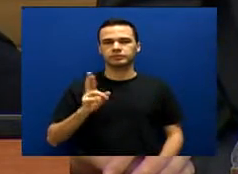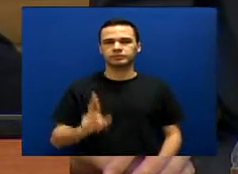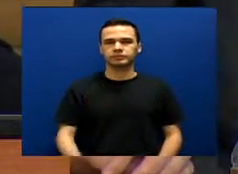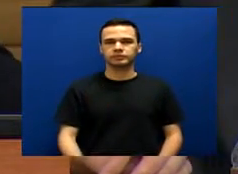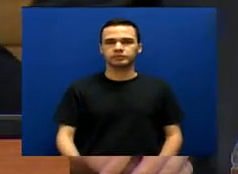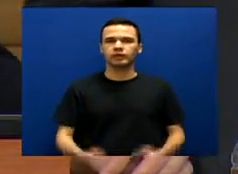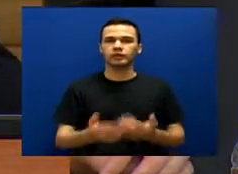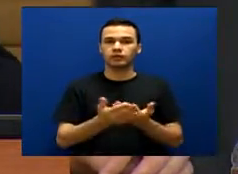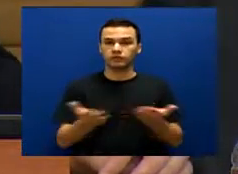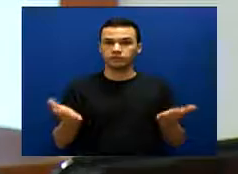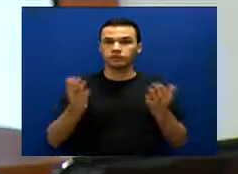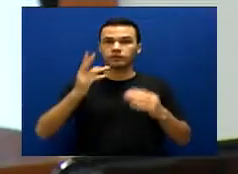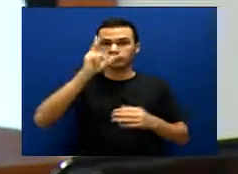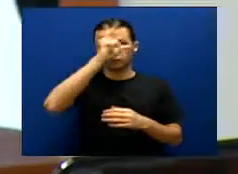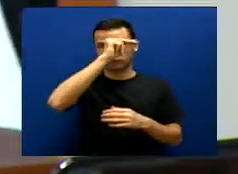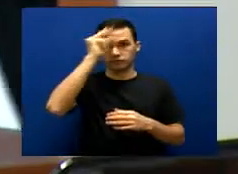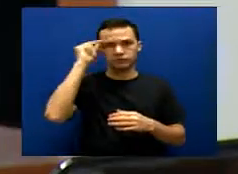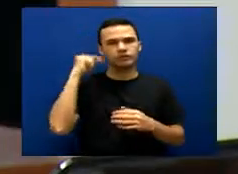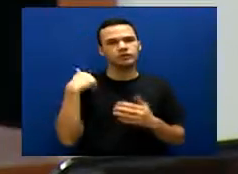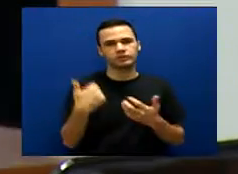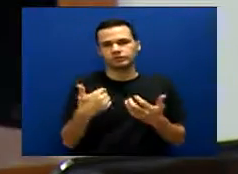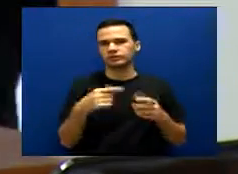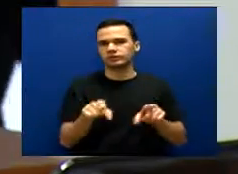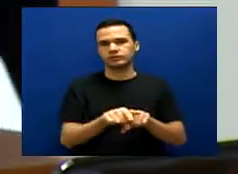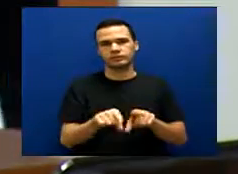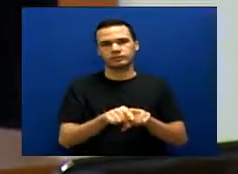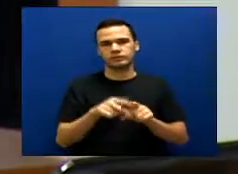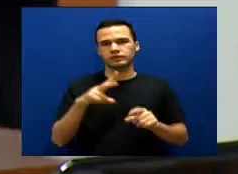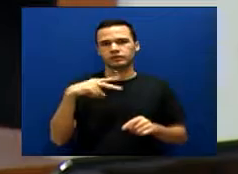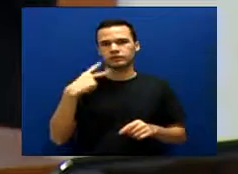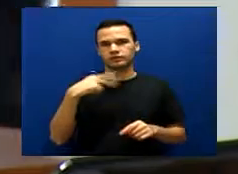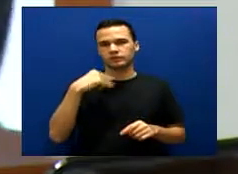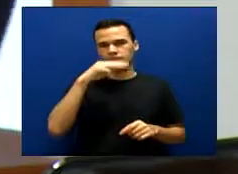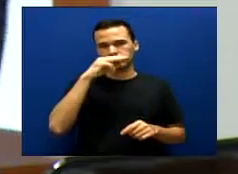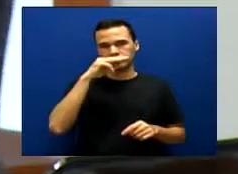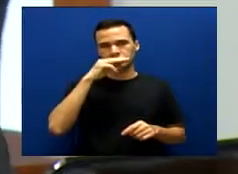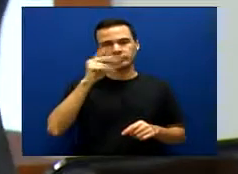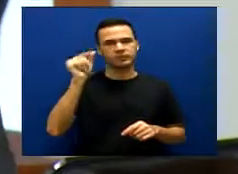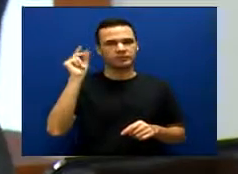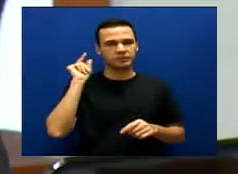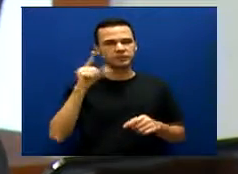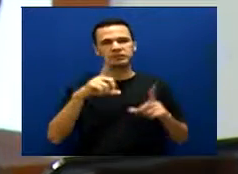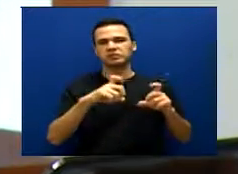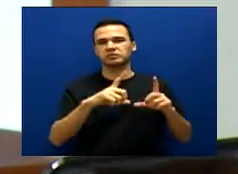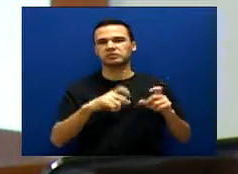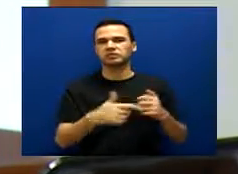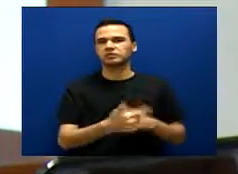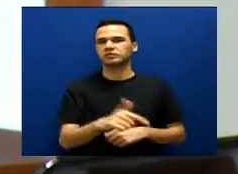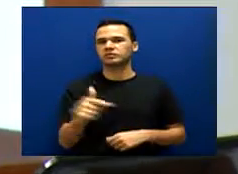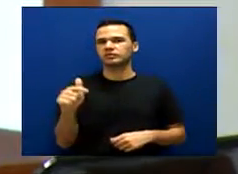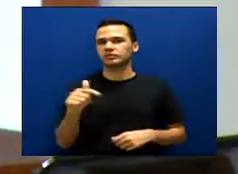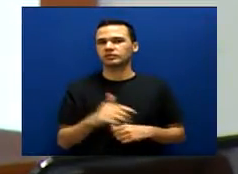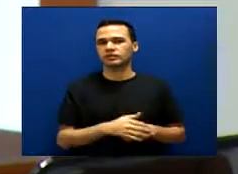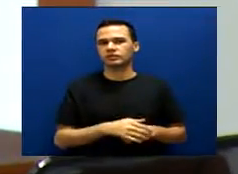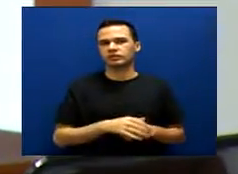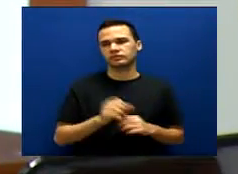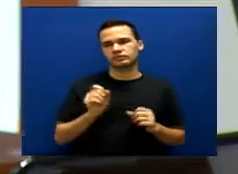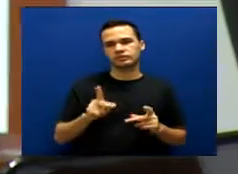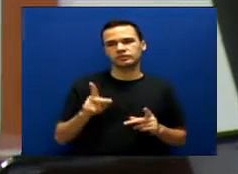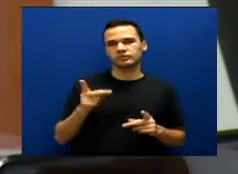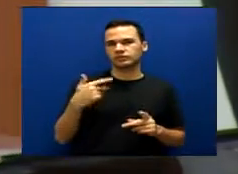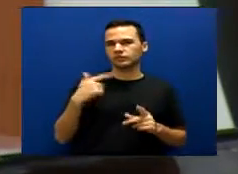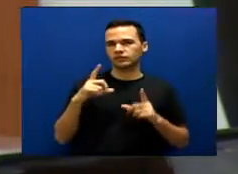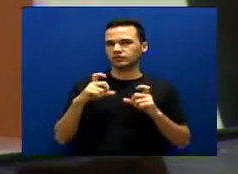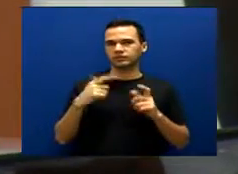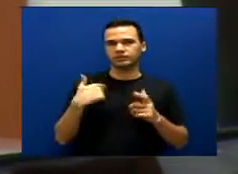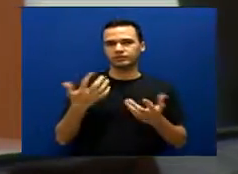E se o senhor for prefeito e tiver a sua foto, eu peço a foto também do vereador Martinez, que foi prefeito também e não tem foto dele lá ainda. Tá? Ah, vou mandar. Por favor,